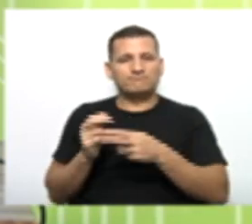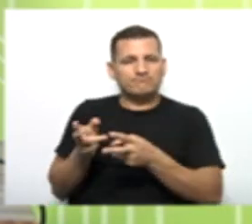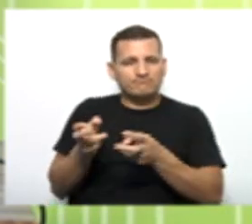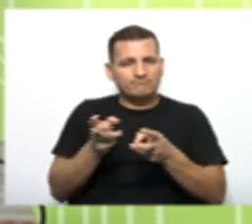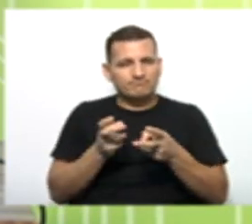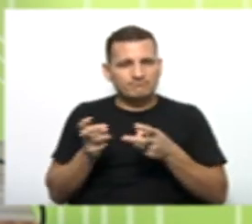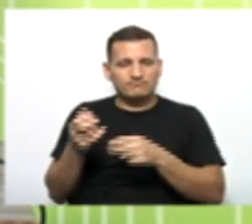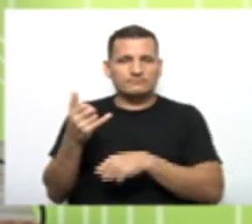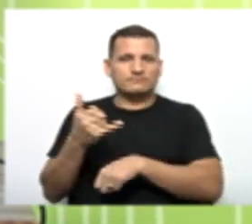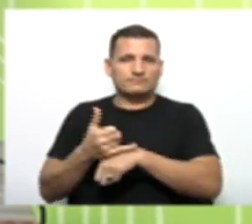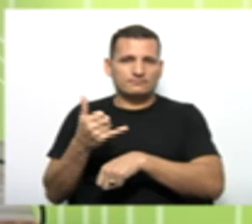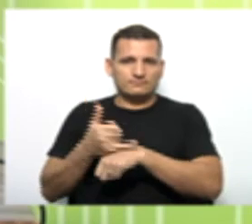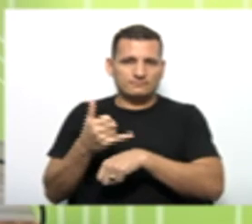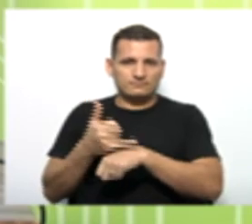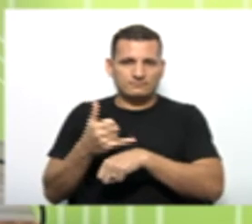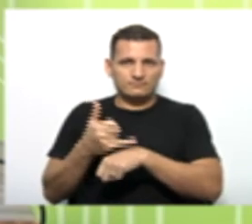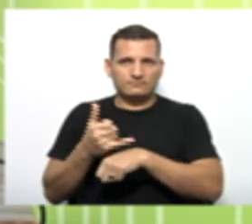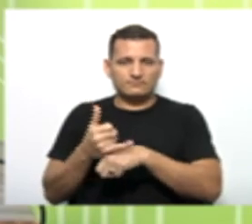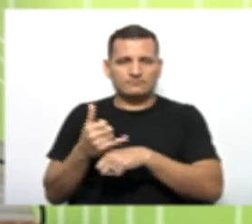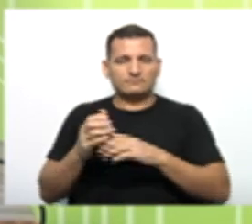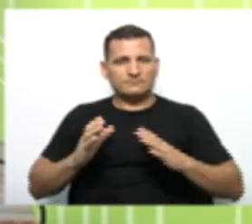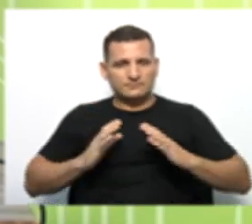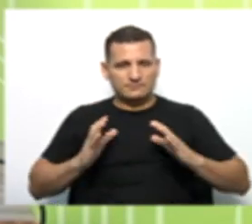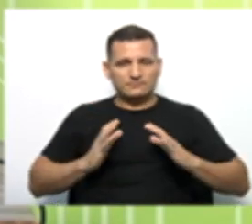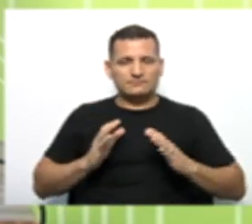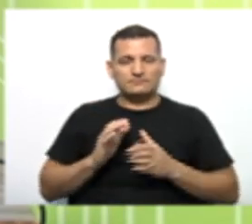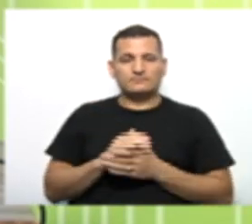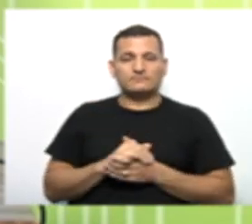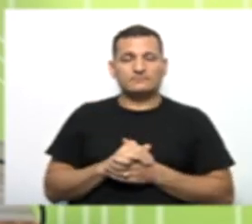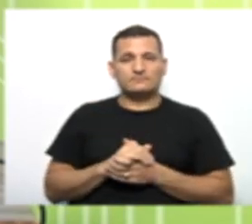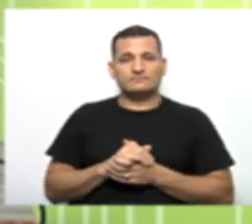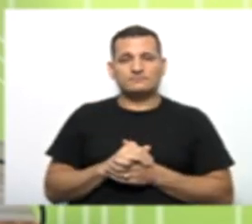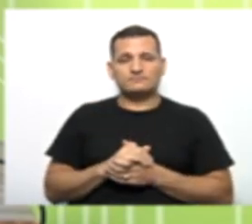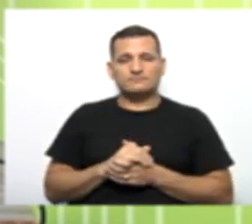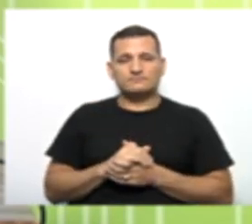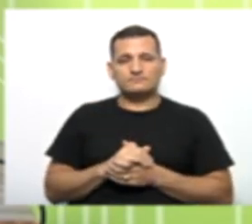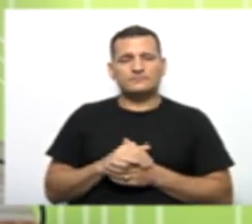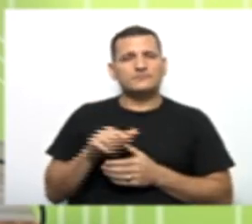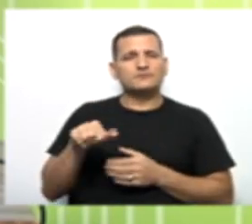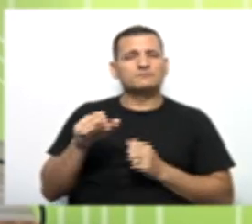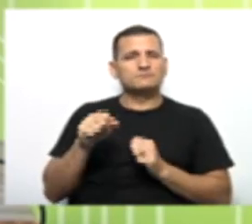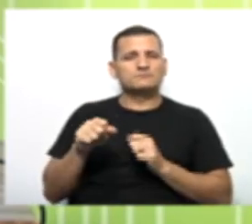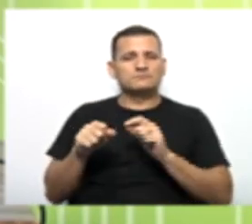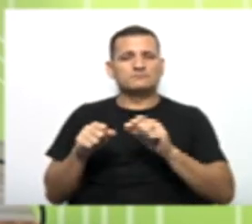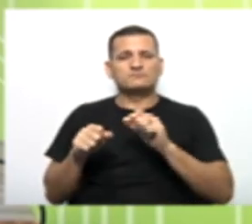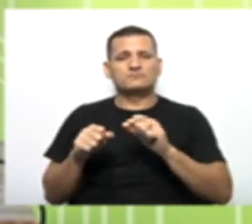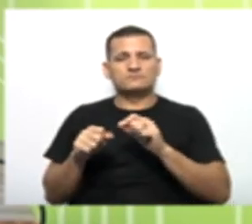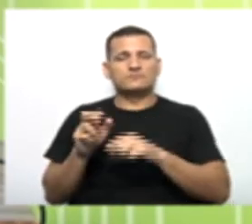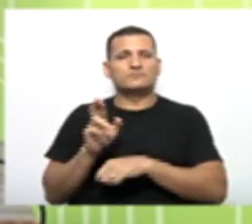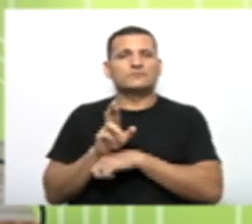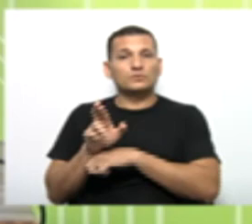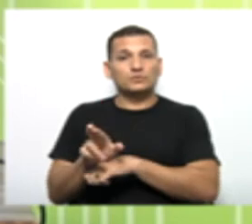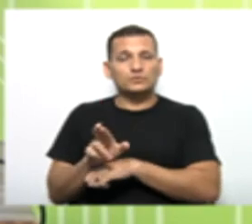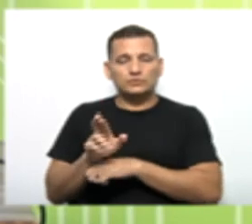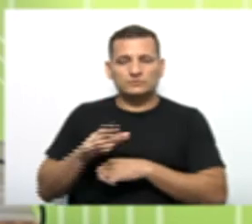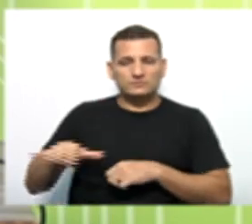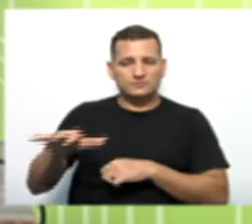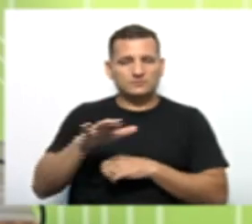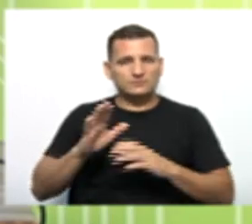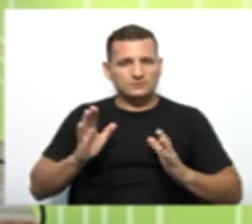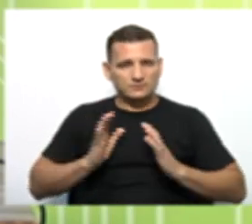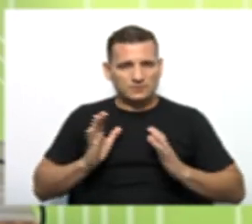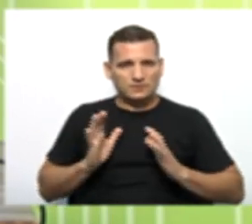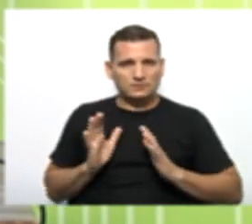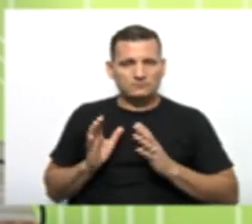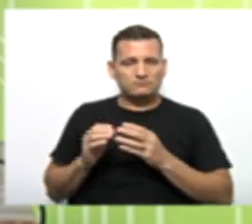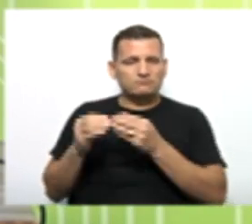cidade, próxima à cidade. Ela pode provocar uma degradação dos recursos daquela cidade. Por